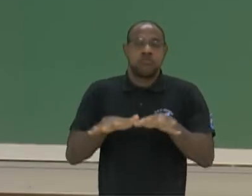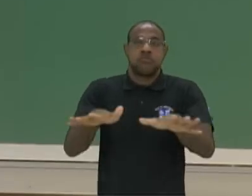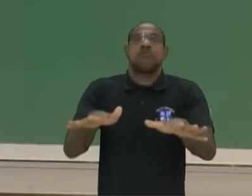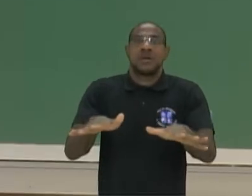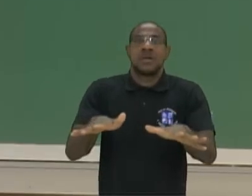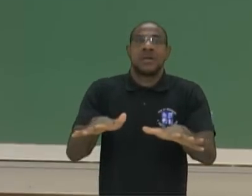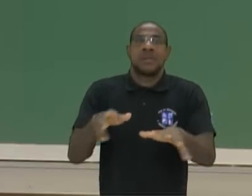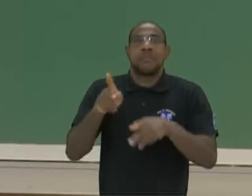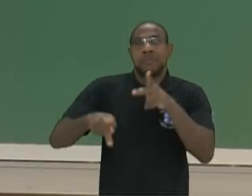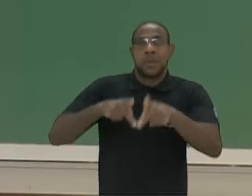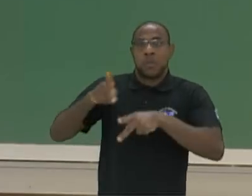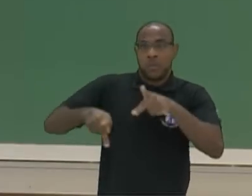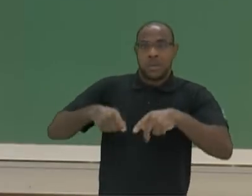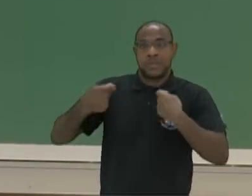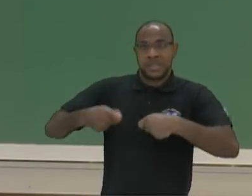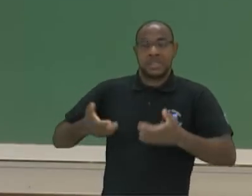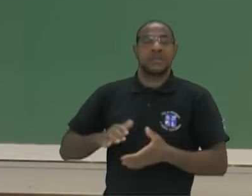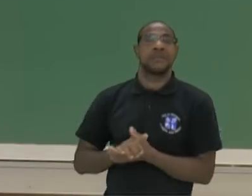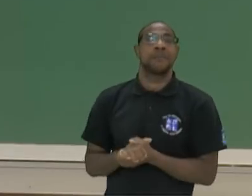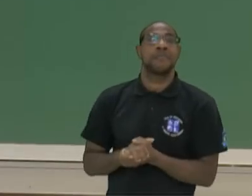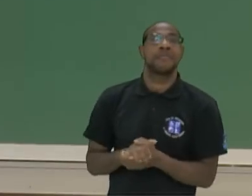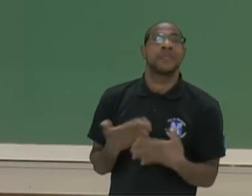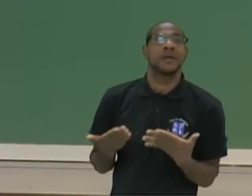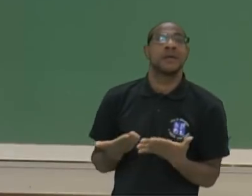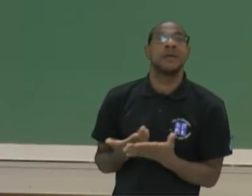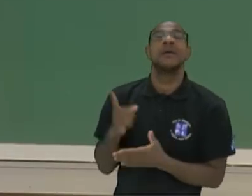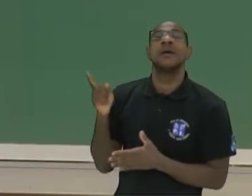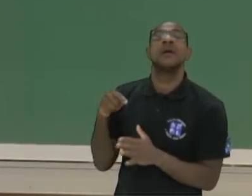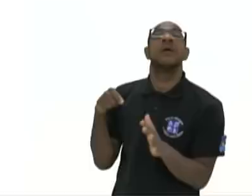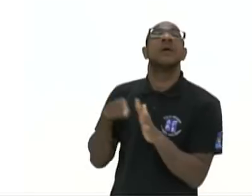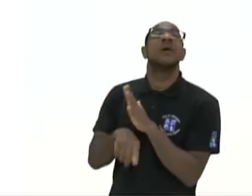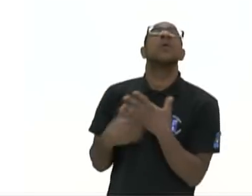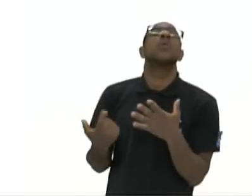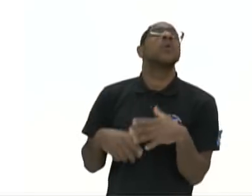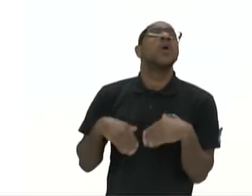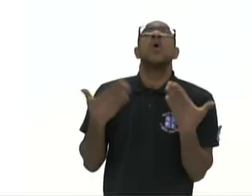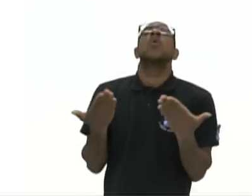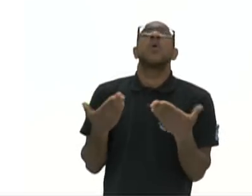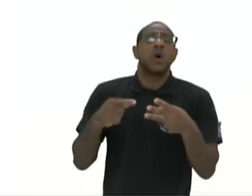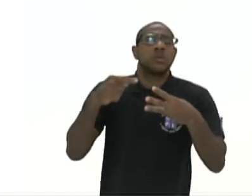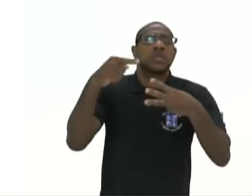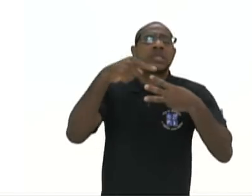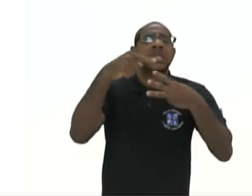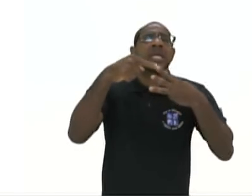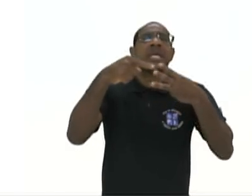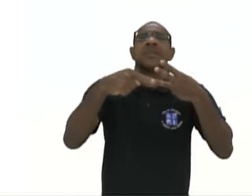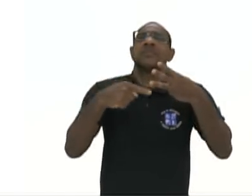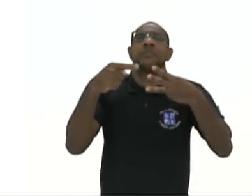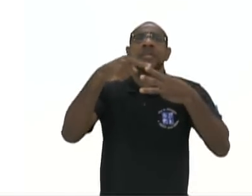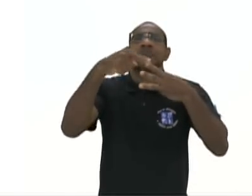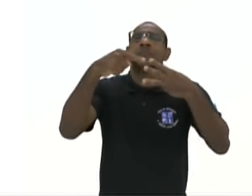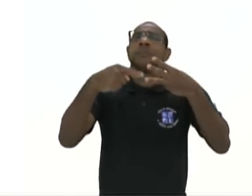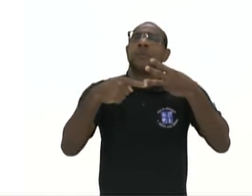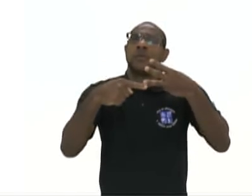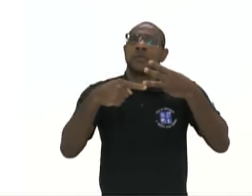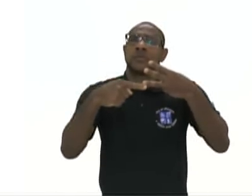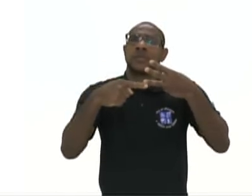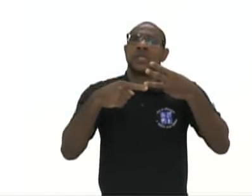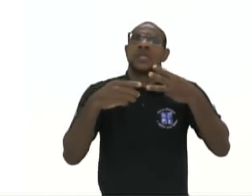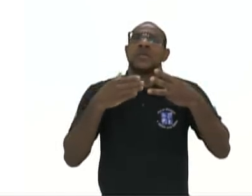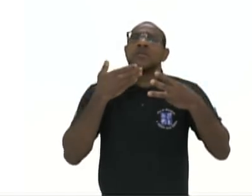Segundo quiz para você, bem facinho. Quais são os 3 pontos de reivindicação da carta? Letra